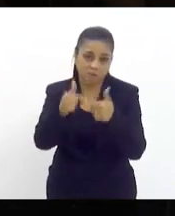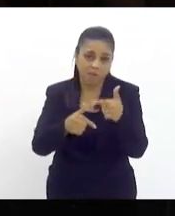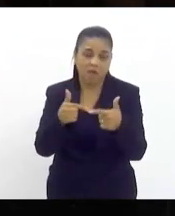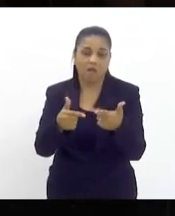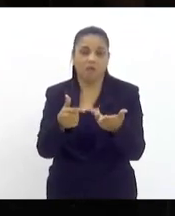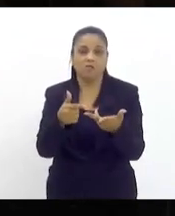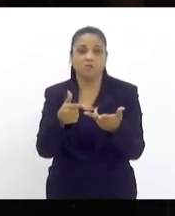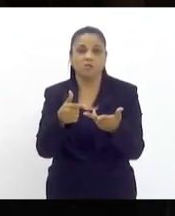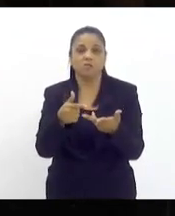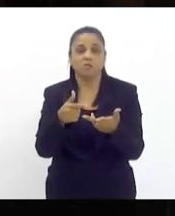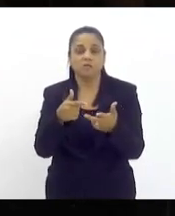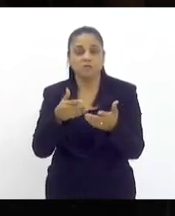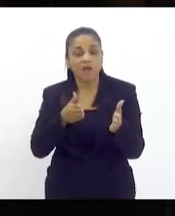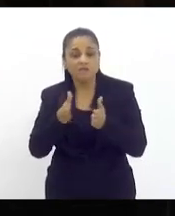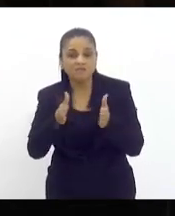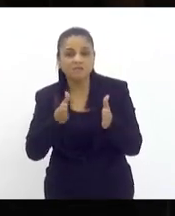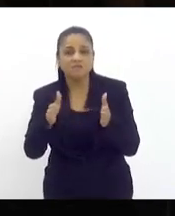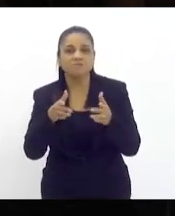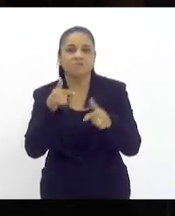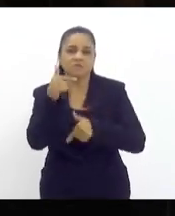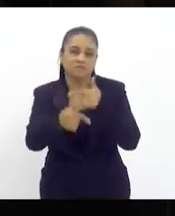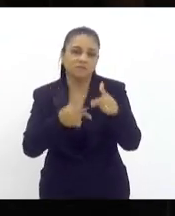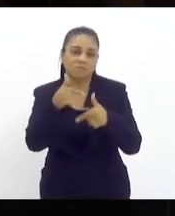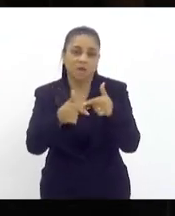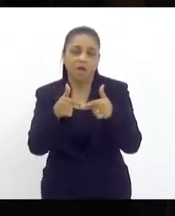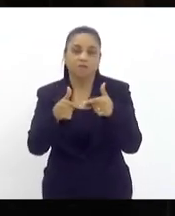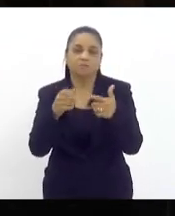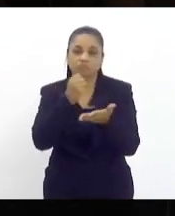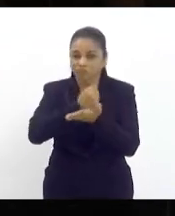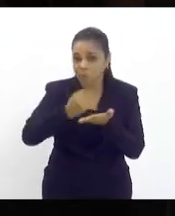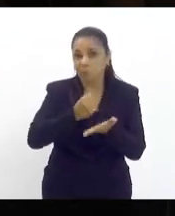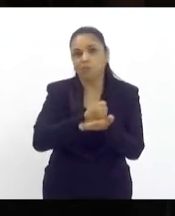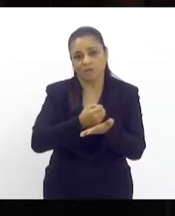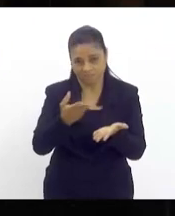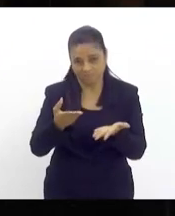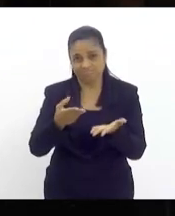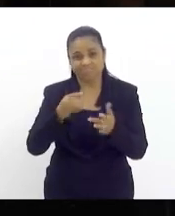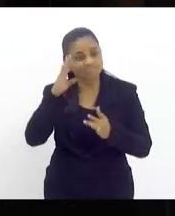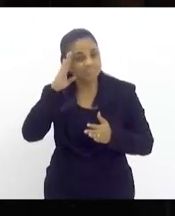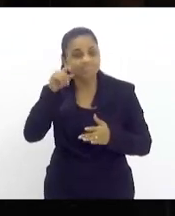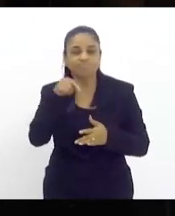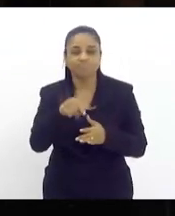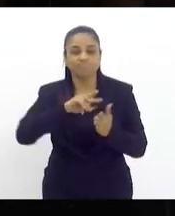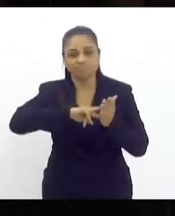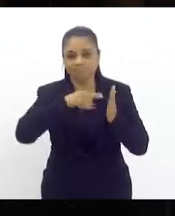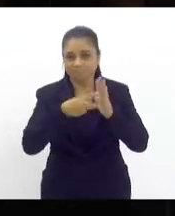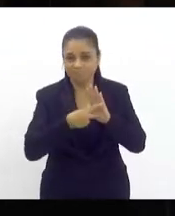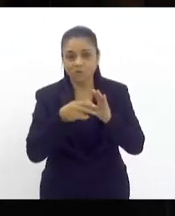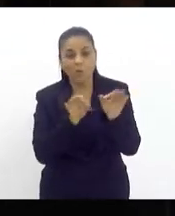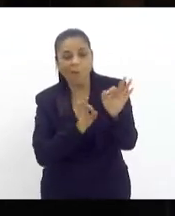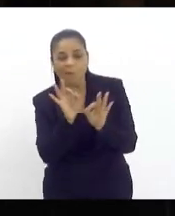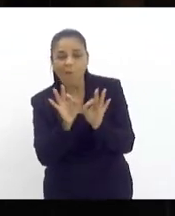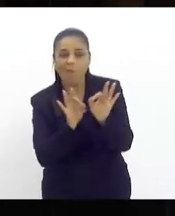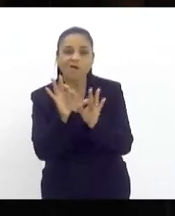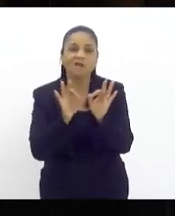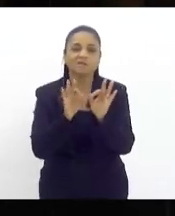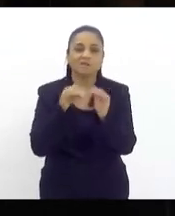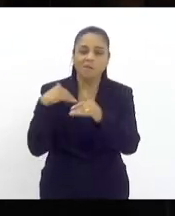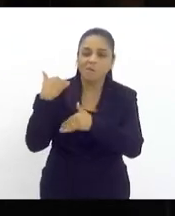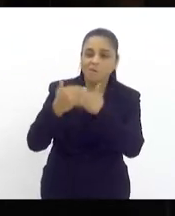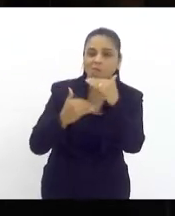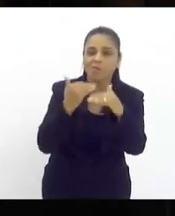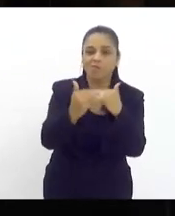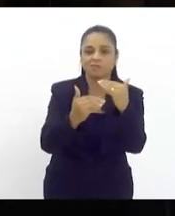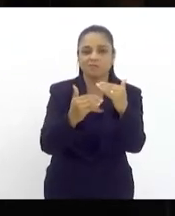mulheres a trabalhos formais Então nesse sentido é fundamental a gente organizar um processo que